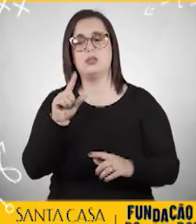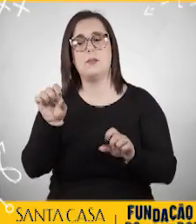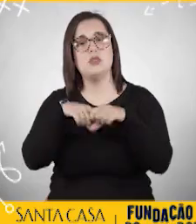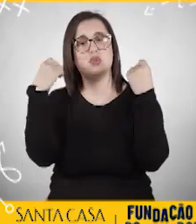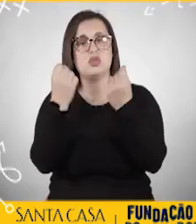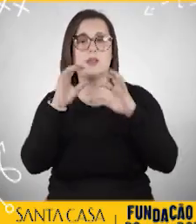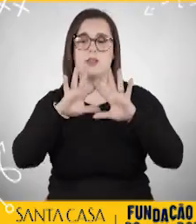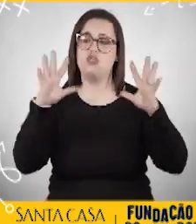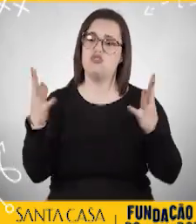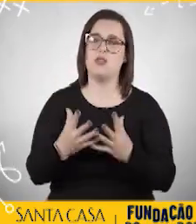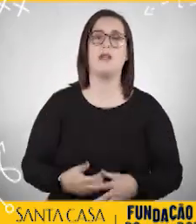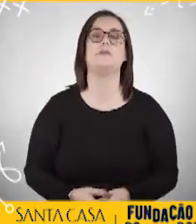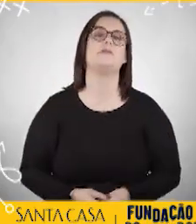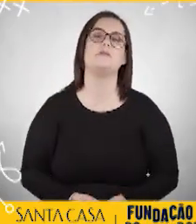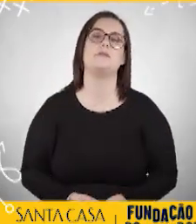na sociedade.